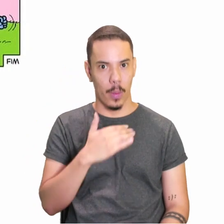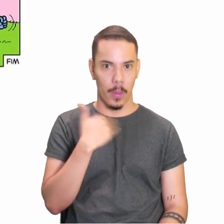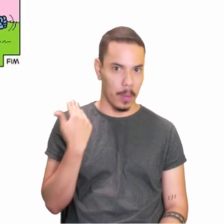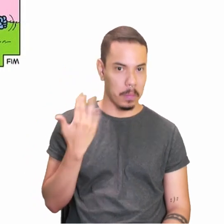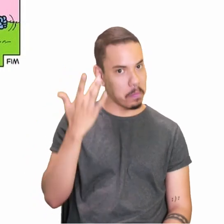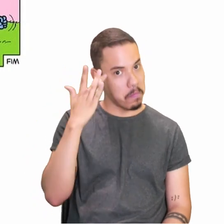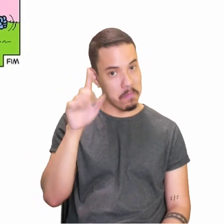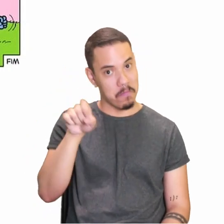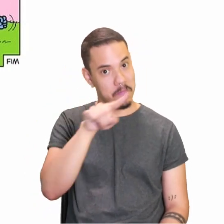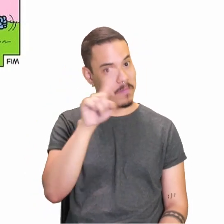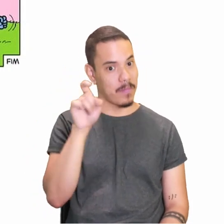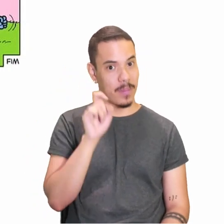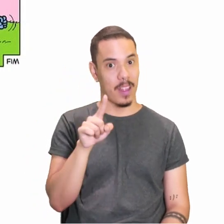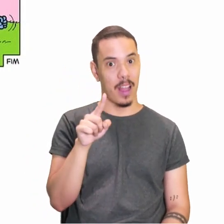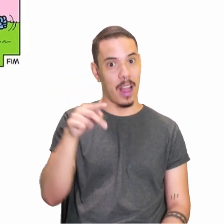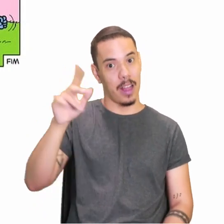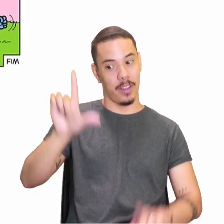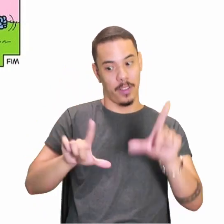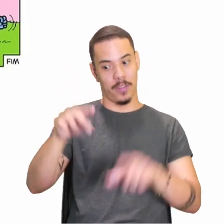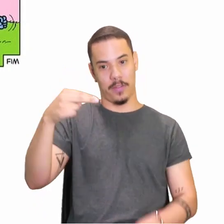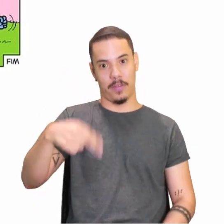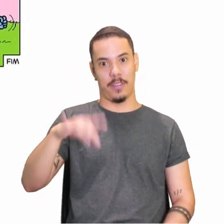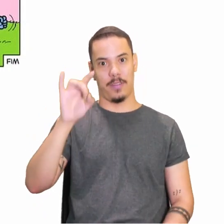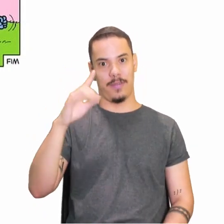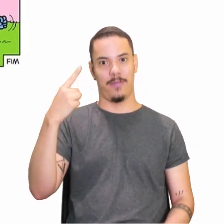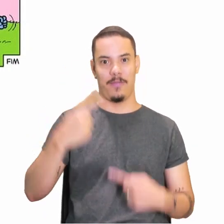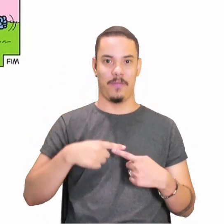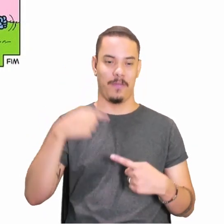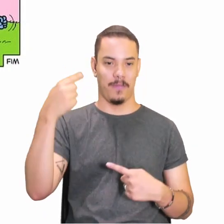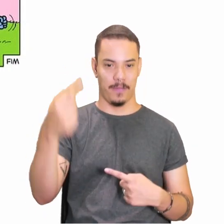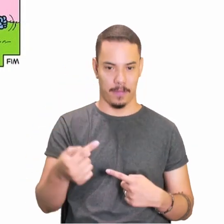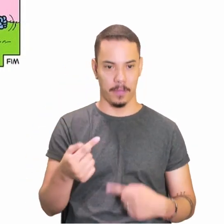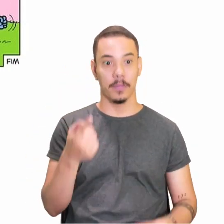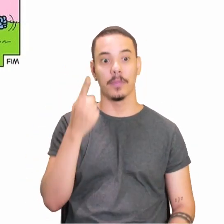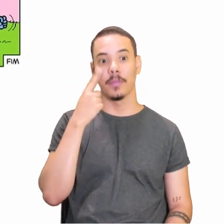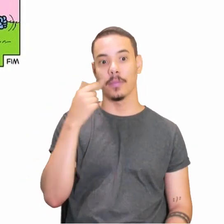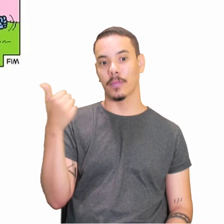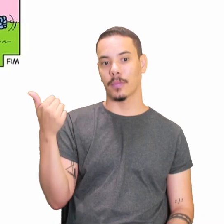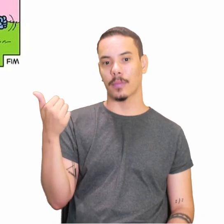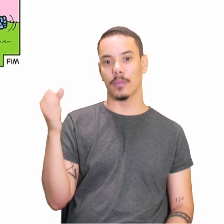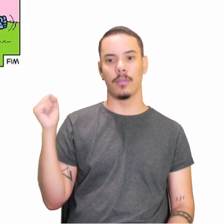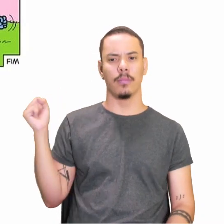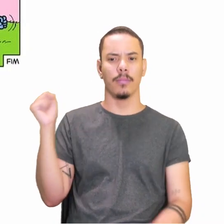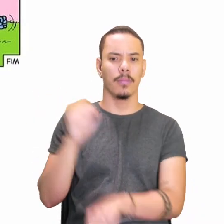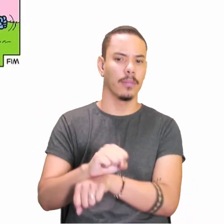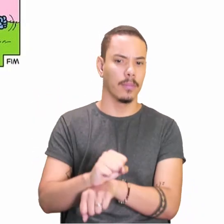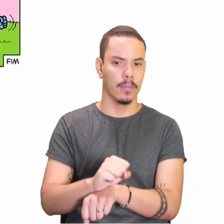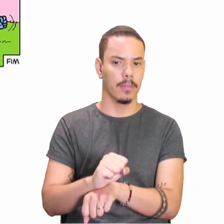então, né? O clímax. Então, olha que nós temos aqui no primeiro quadrinho, parado.